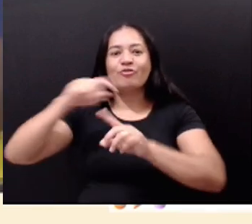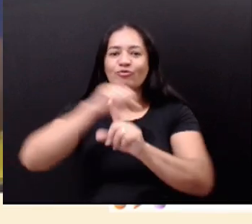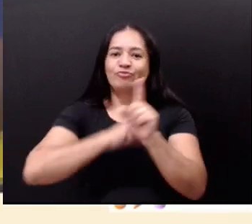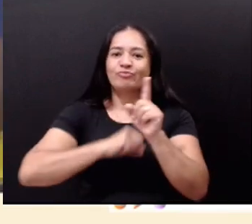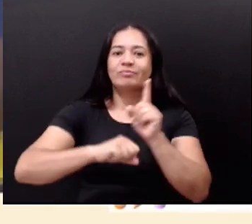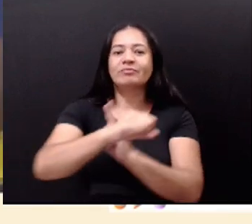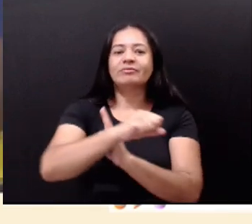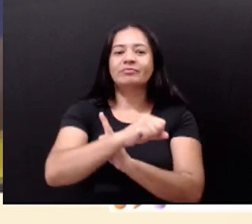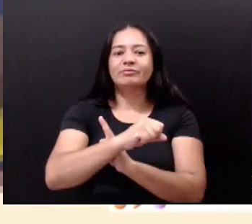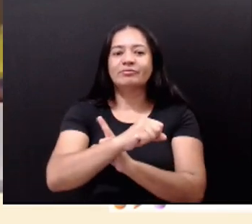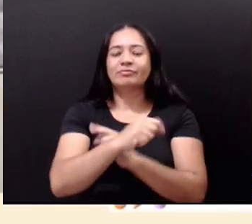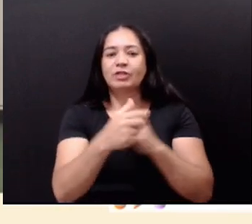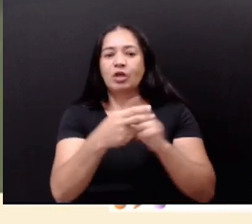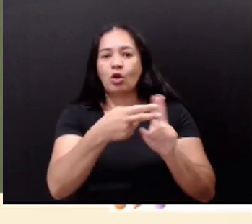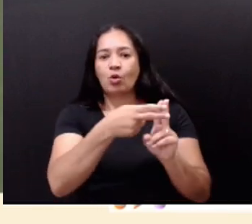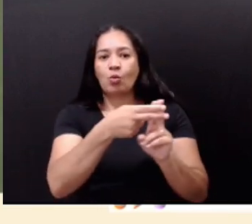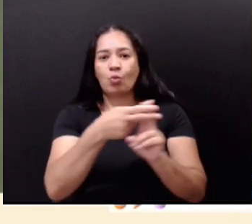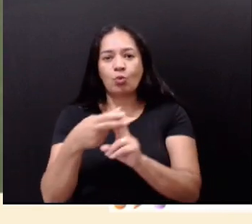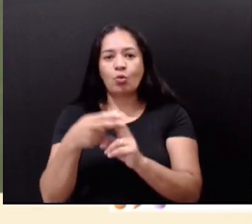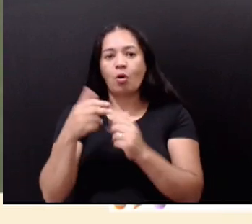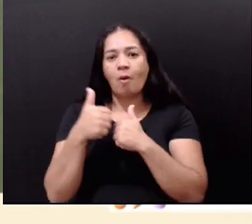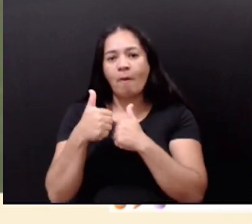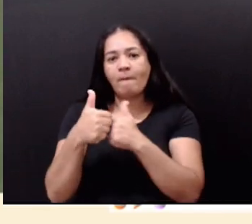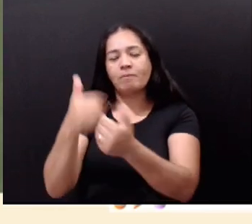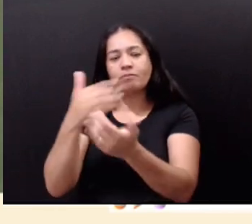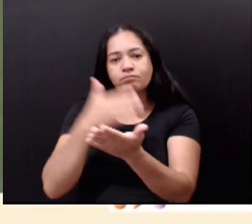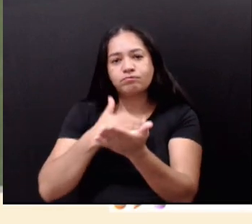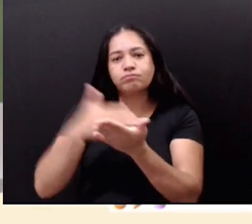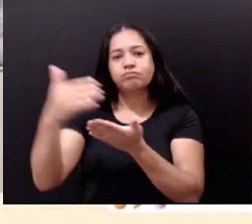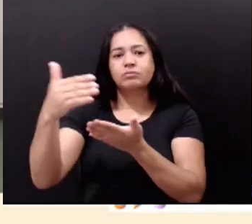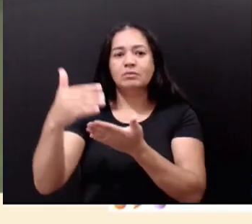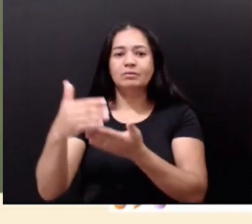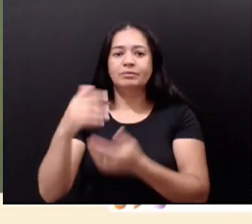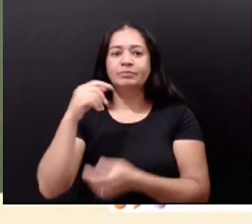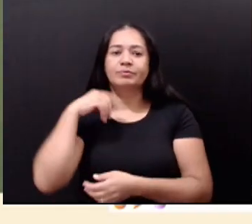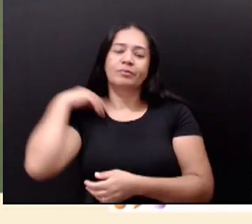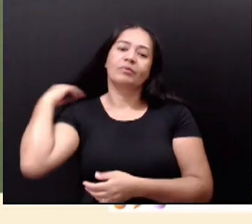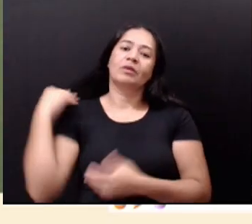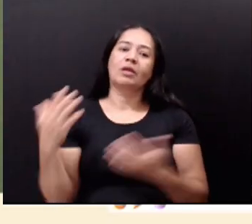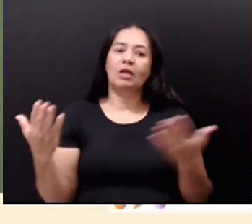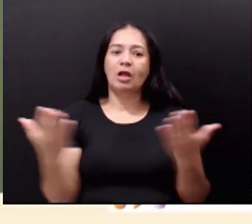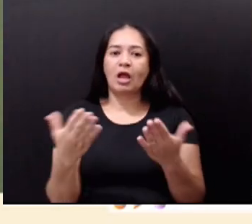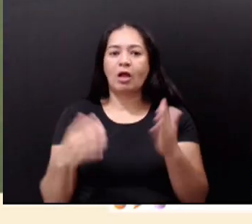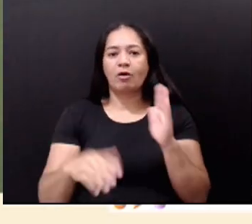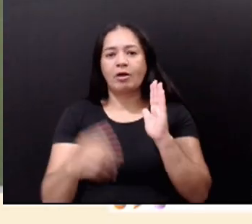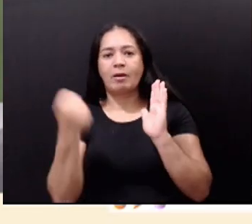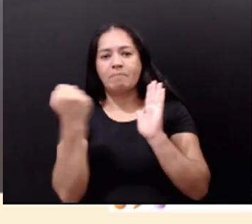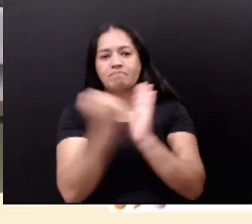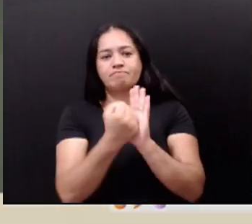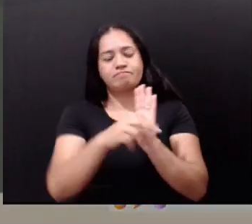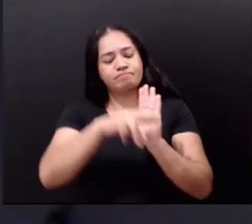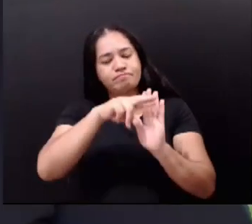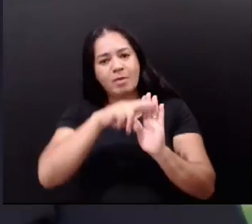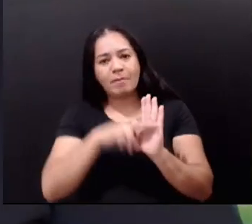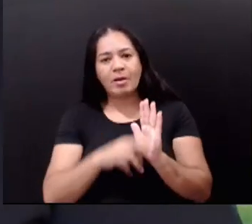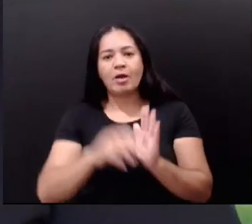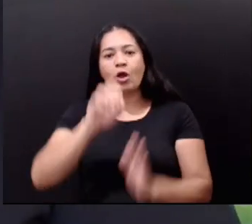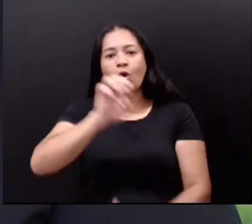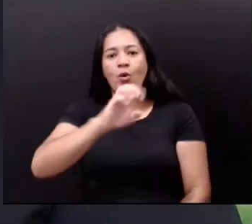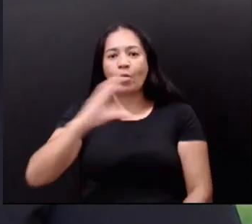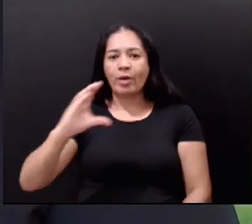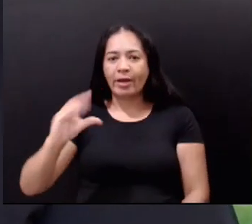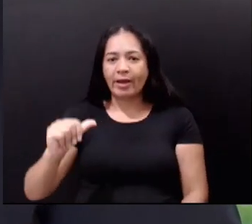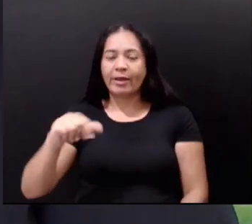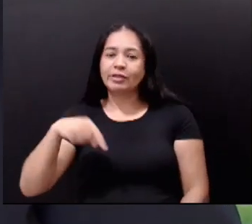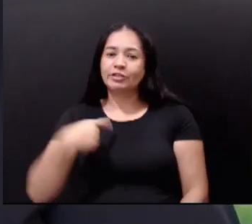SUAS, que começou, né, que foi construído, agora é o marco regulatório, o Estatuto da Criança, a gente vivenciou cada uma dessas